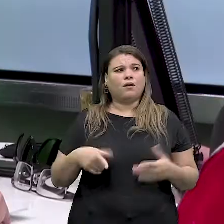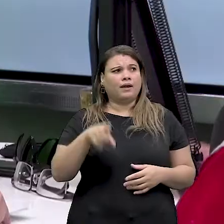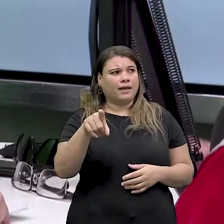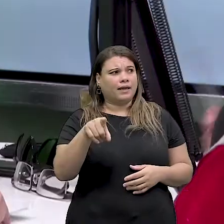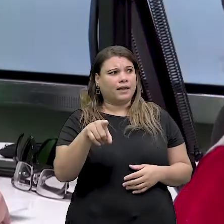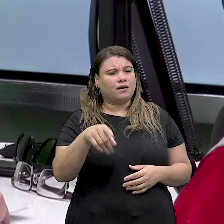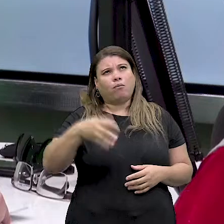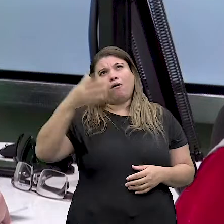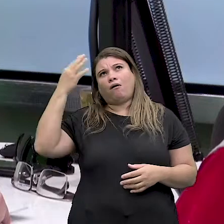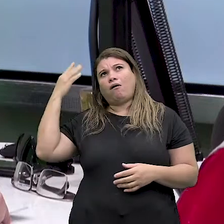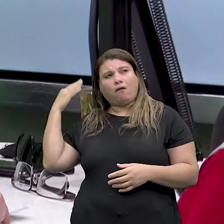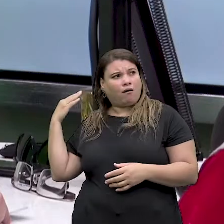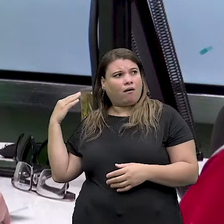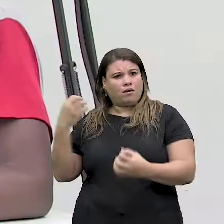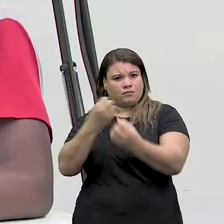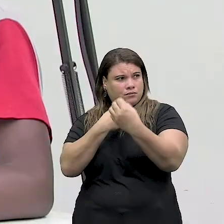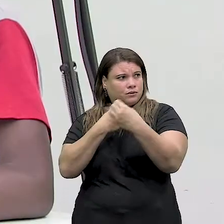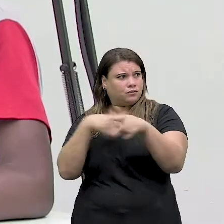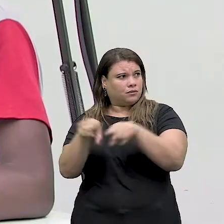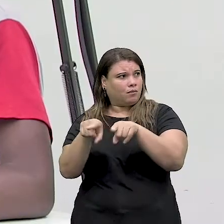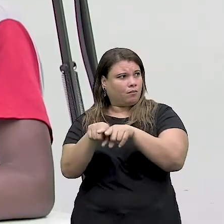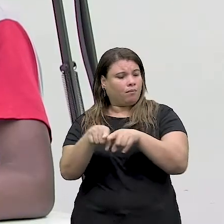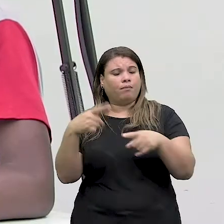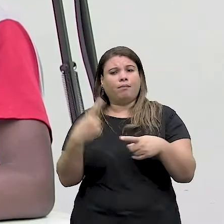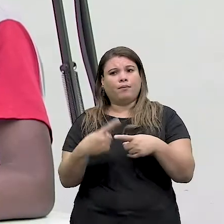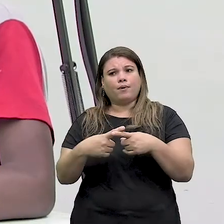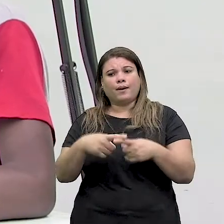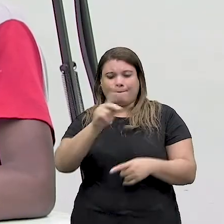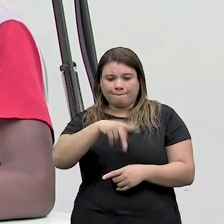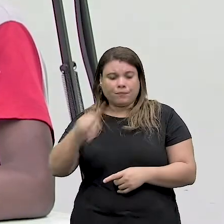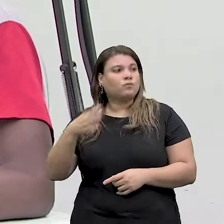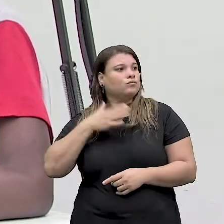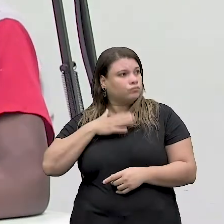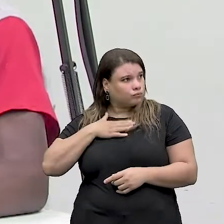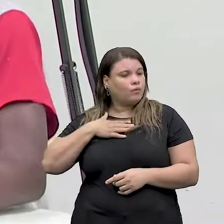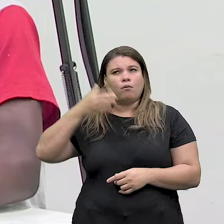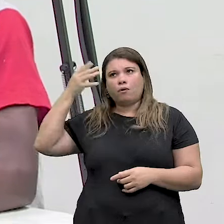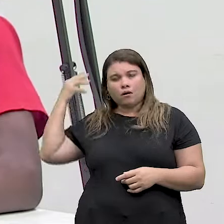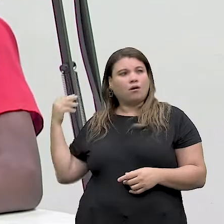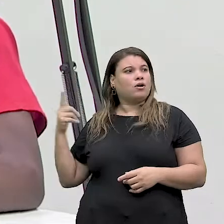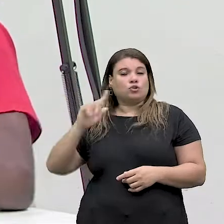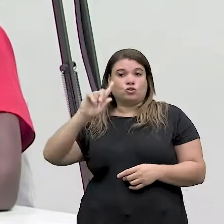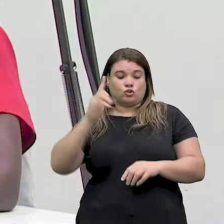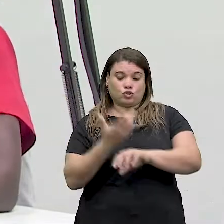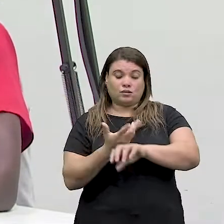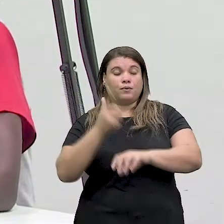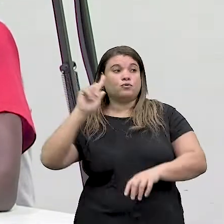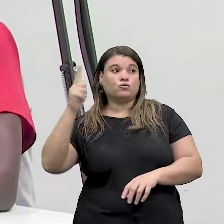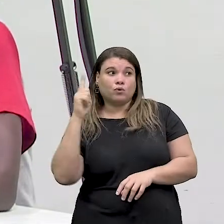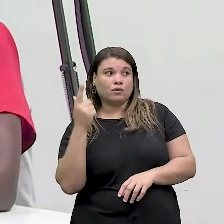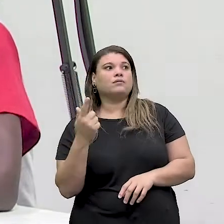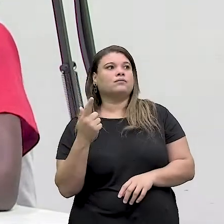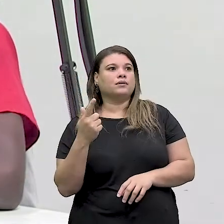história, né? História, professor de história. Ótimo professor. Então, professor, fala um pouquinho da sua trajetória, da sua